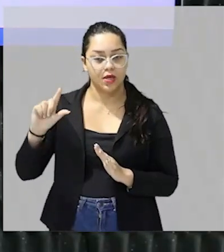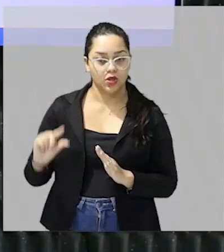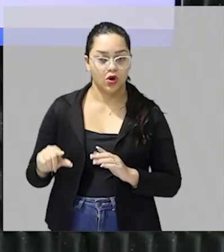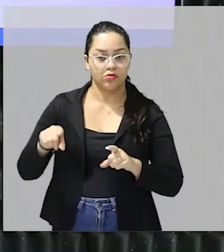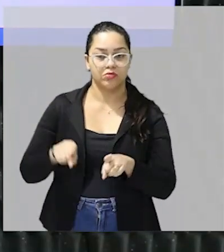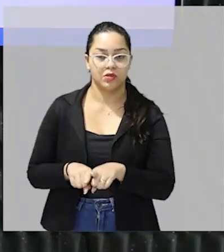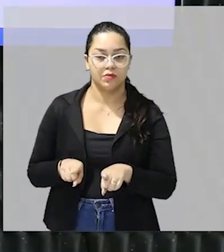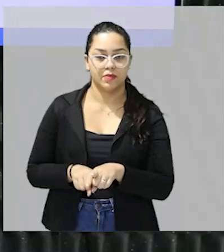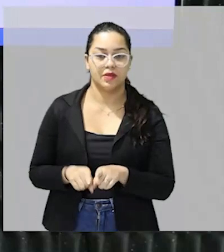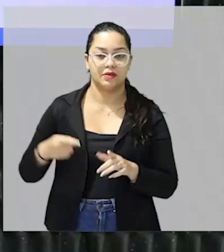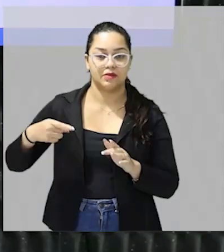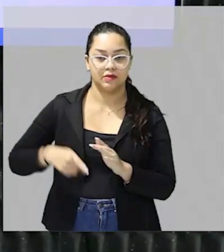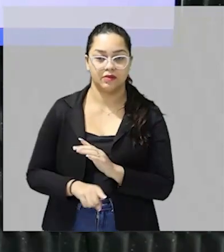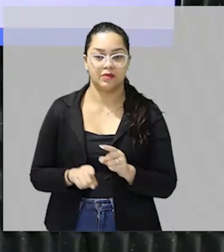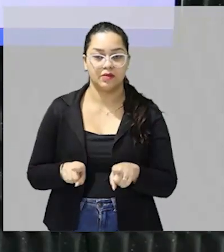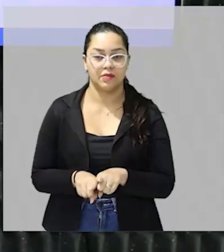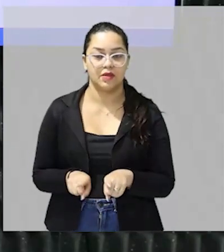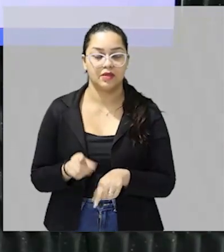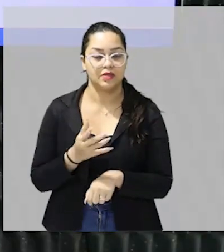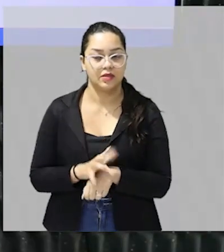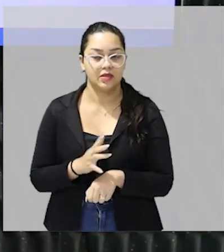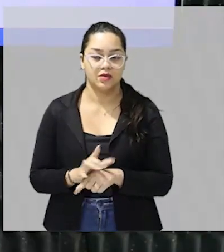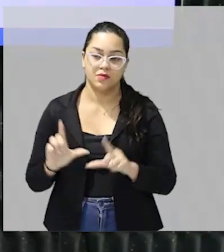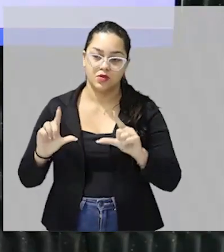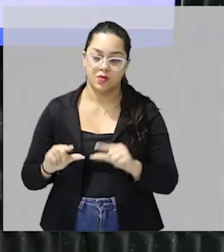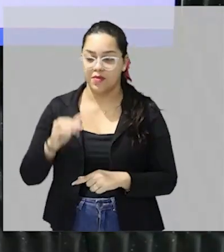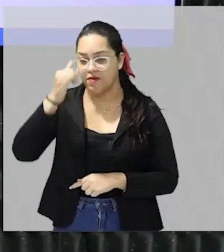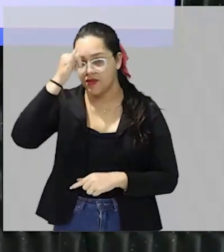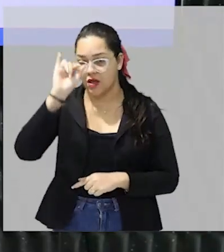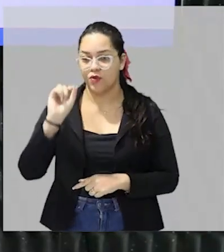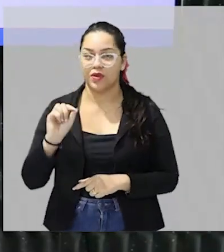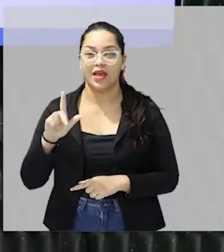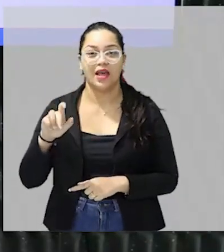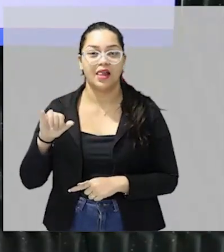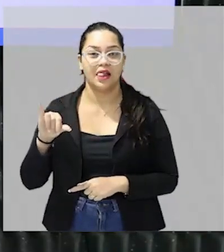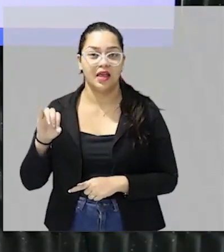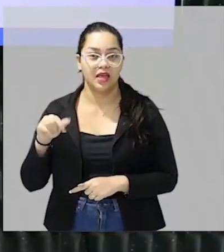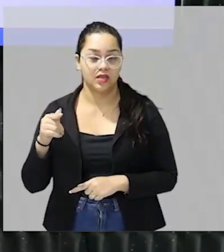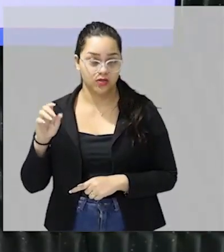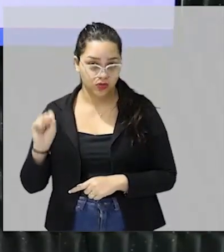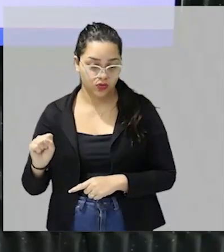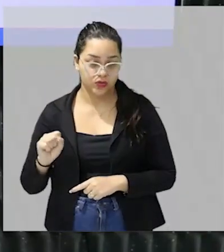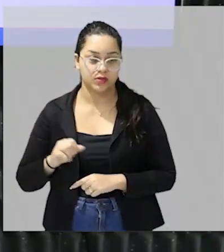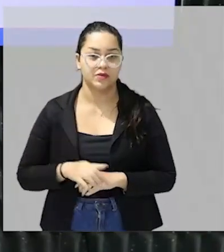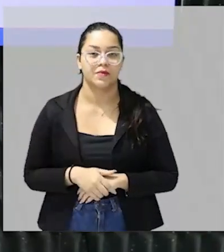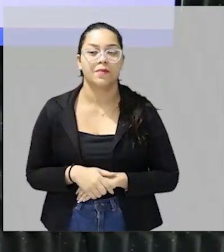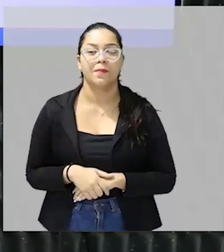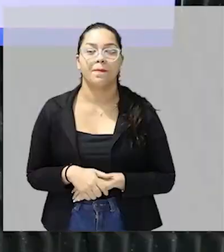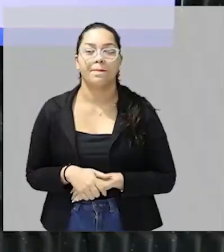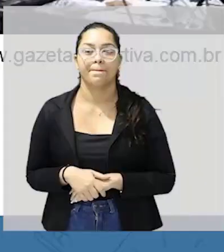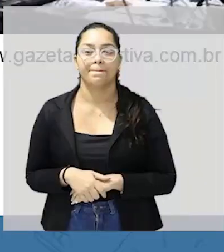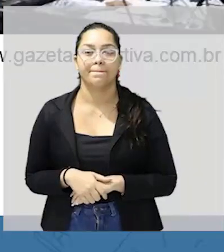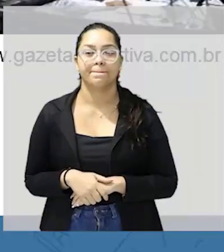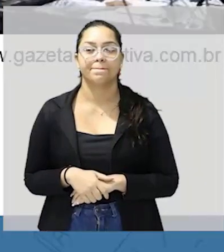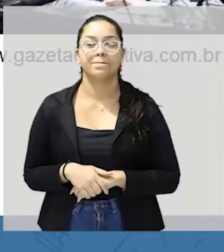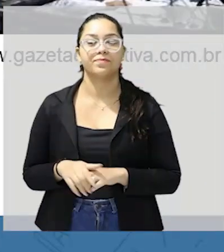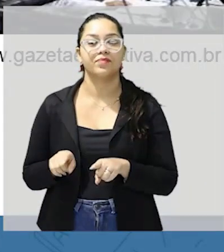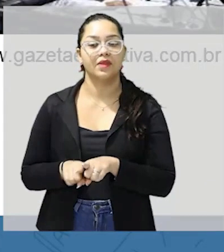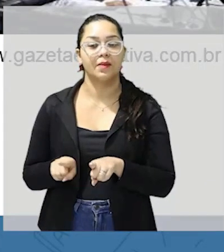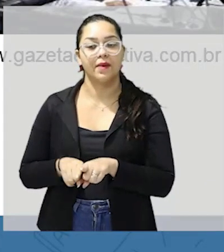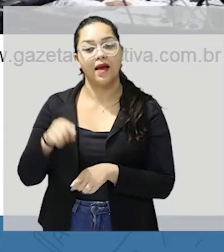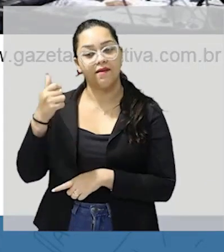de intensidade, de volume de treinos menores para evitar o quê? Lesões. Vamos avançando. E